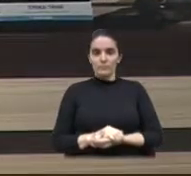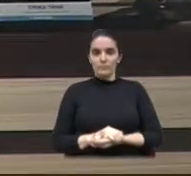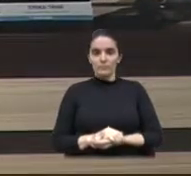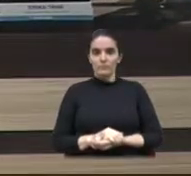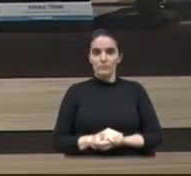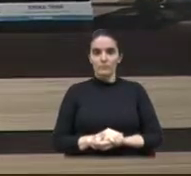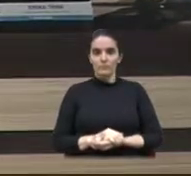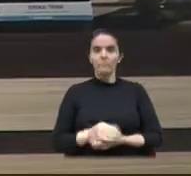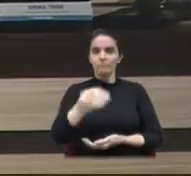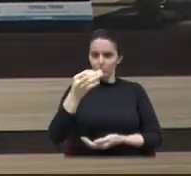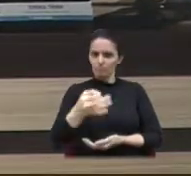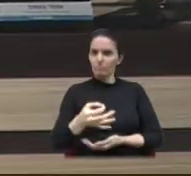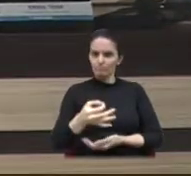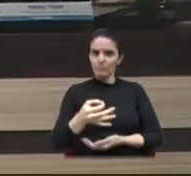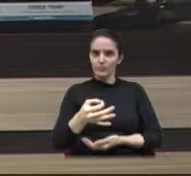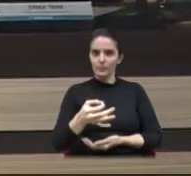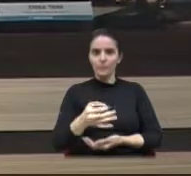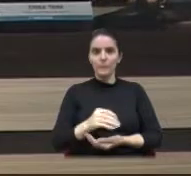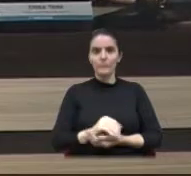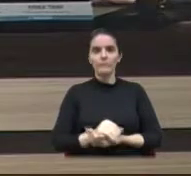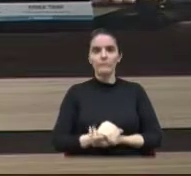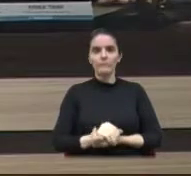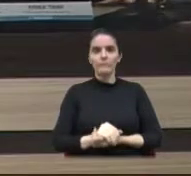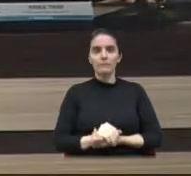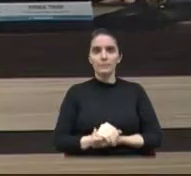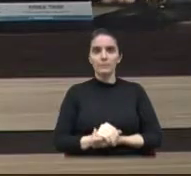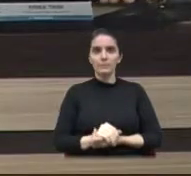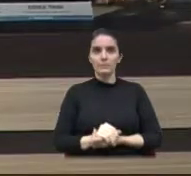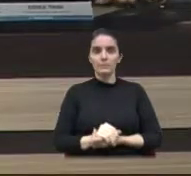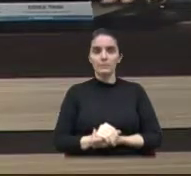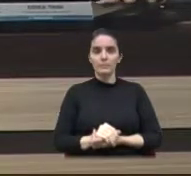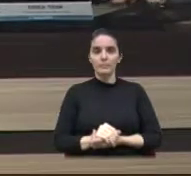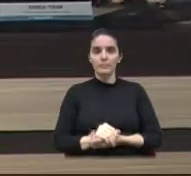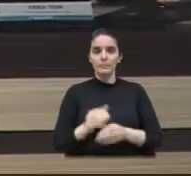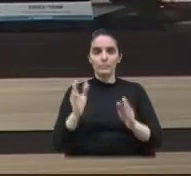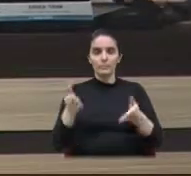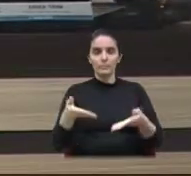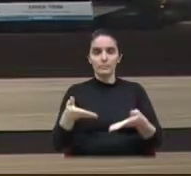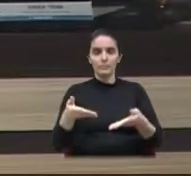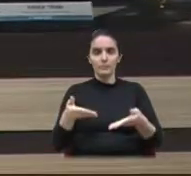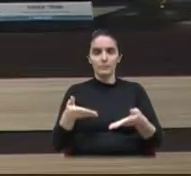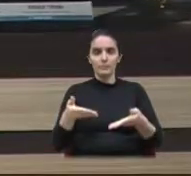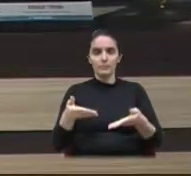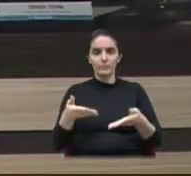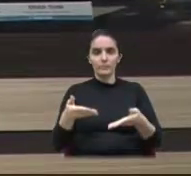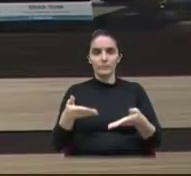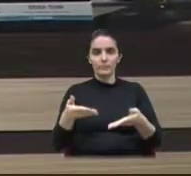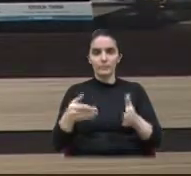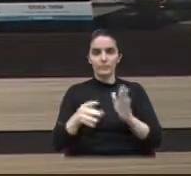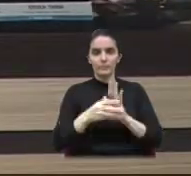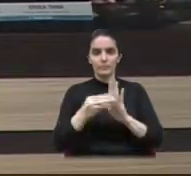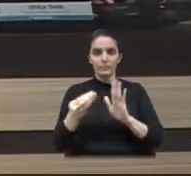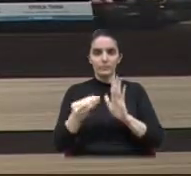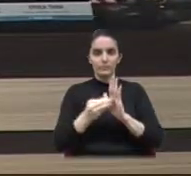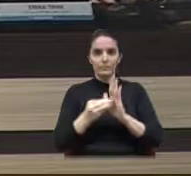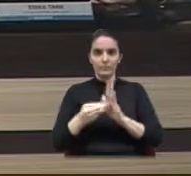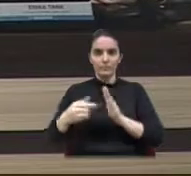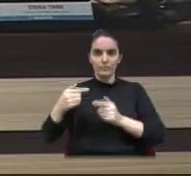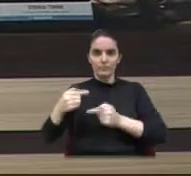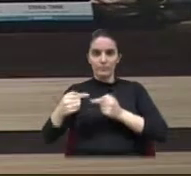Requerimento está em ordem e agora está em discussão as emendas em